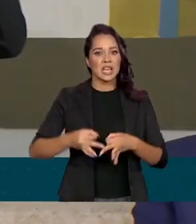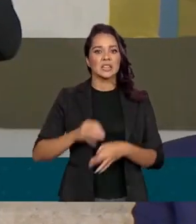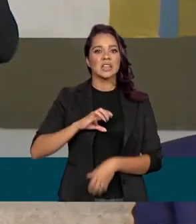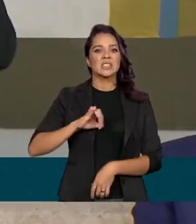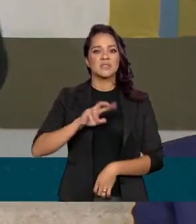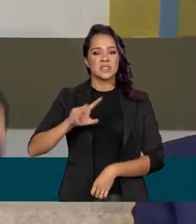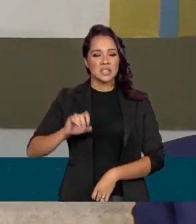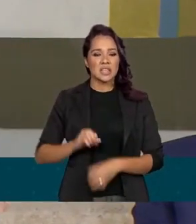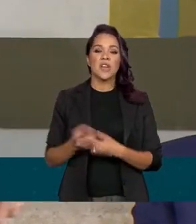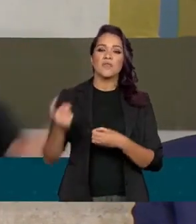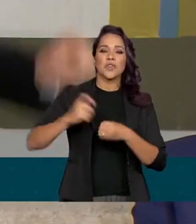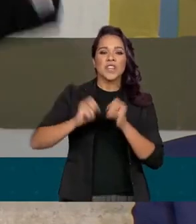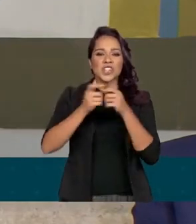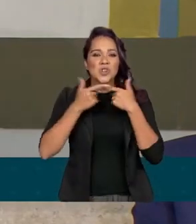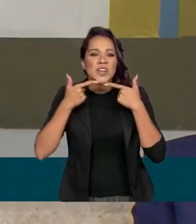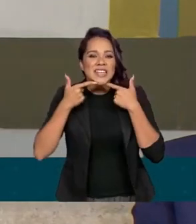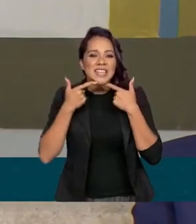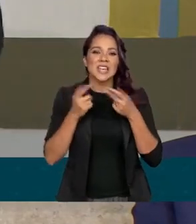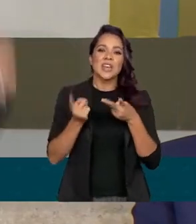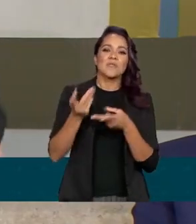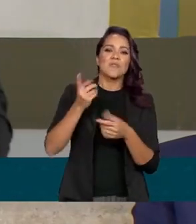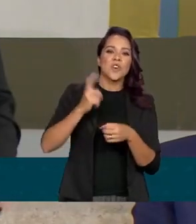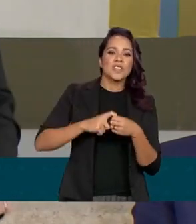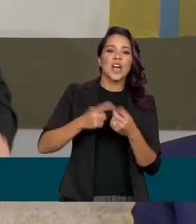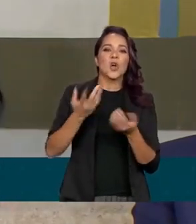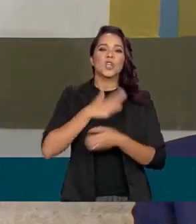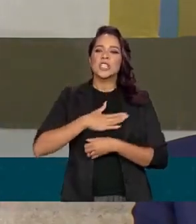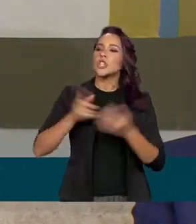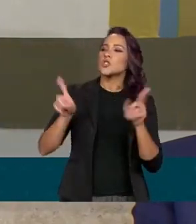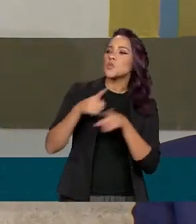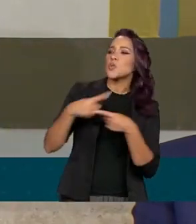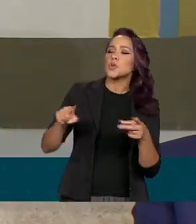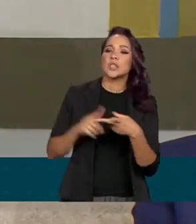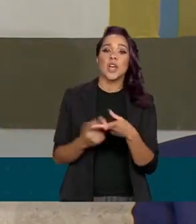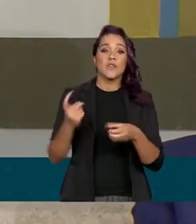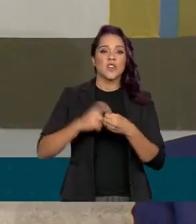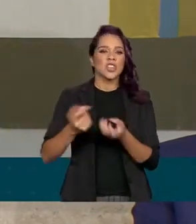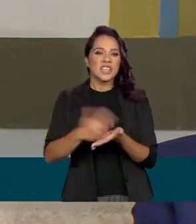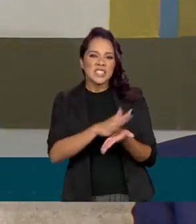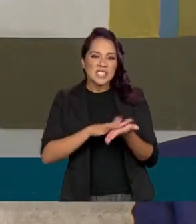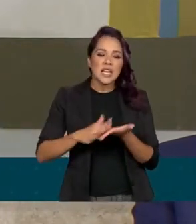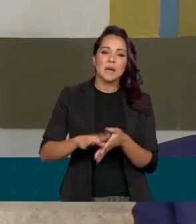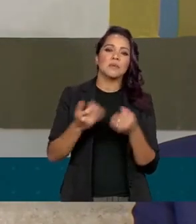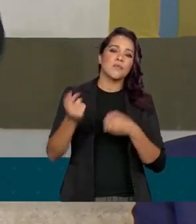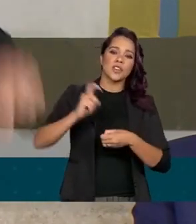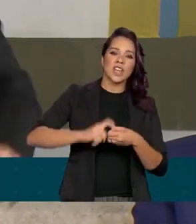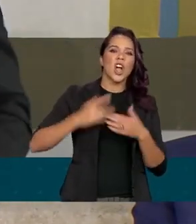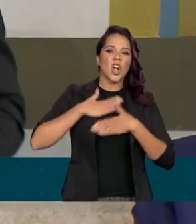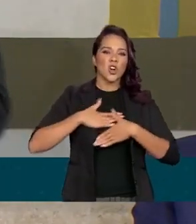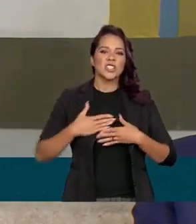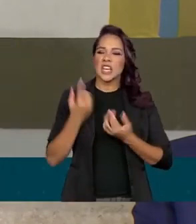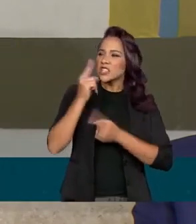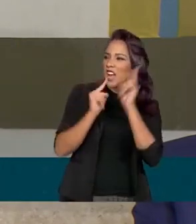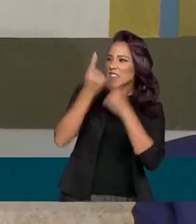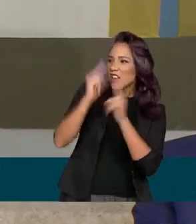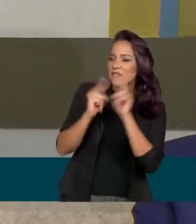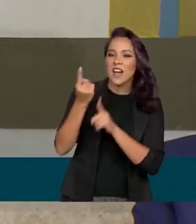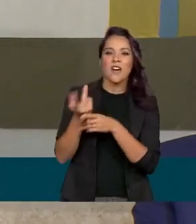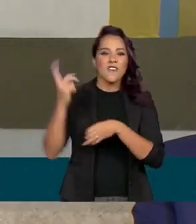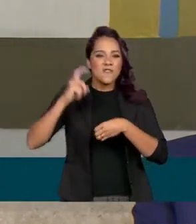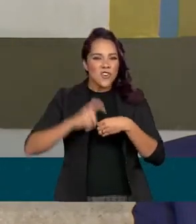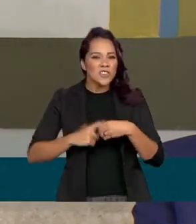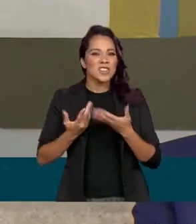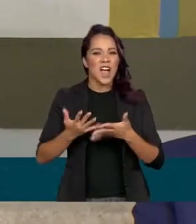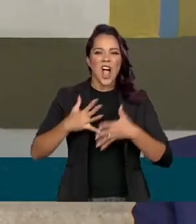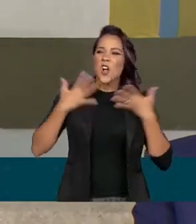ela tem que voltar a sorrir, ela tem que voltar a gostar de música, ela tem que voltar a gostar de samba, ela tem que voltar a gostar de carnaval, ela tem que